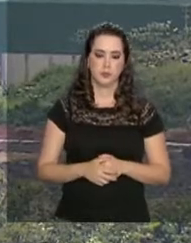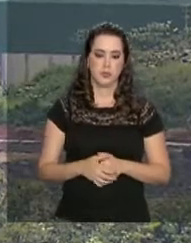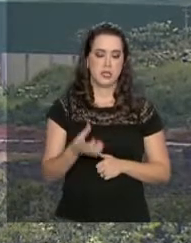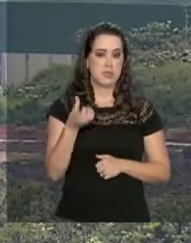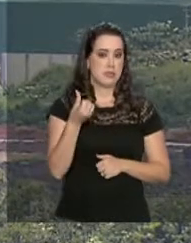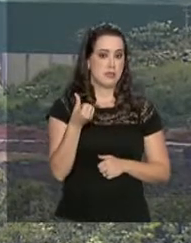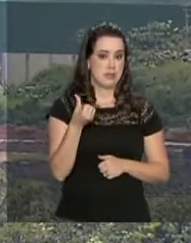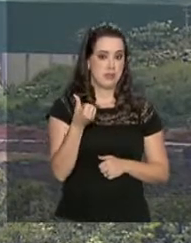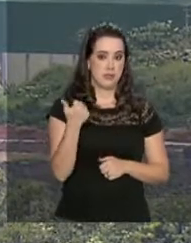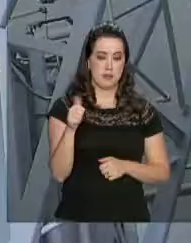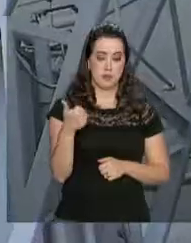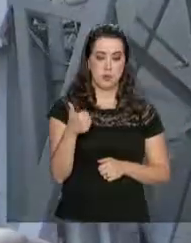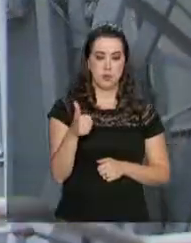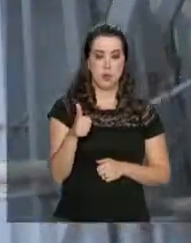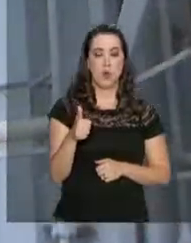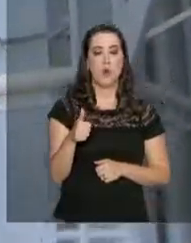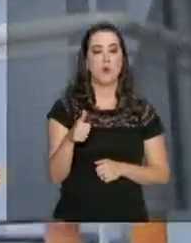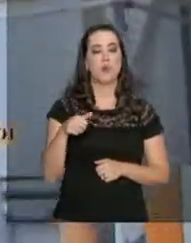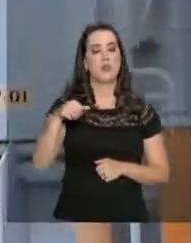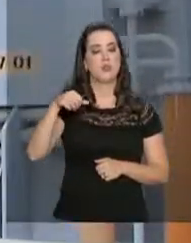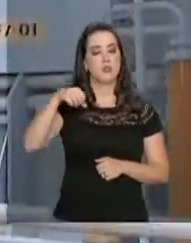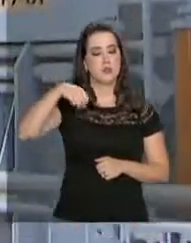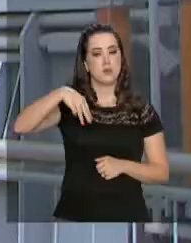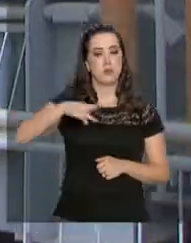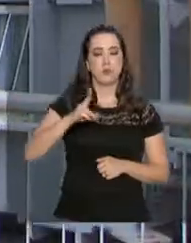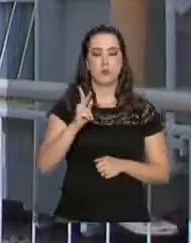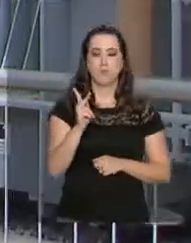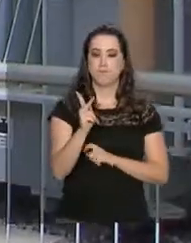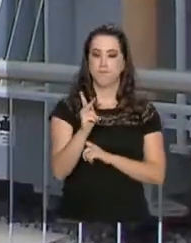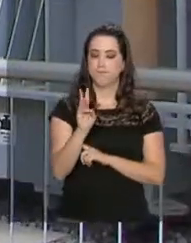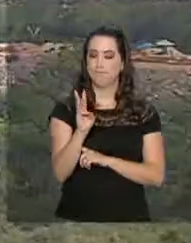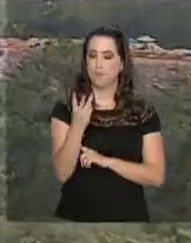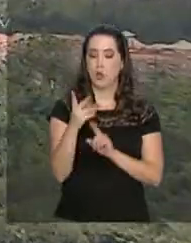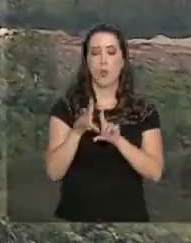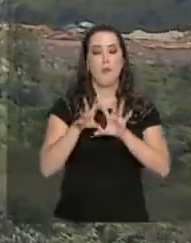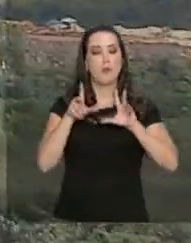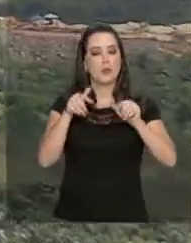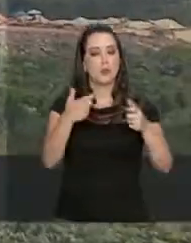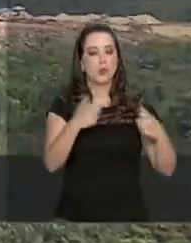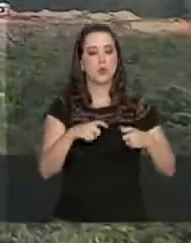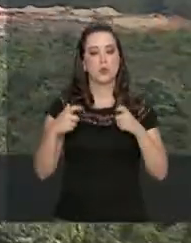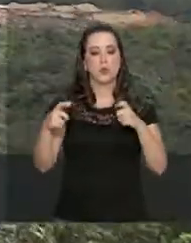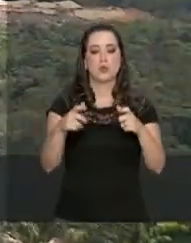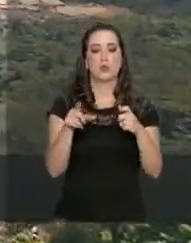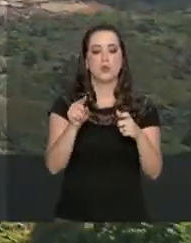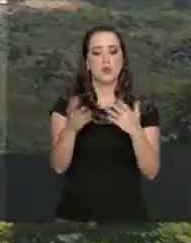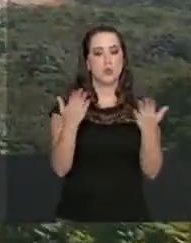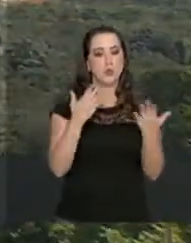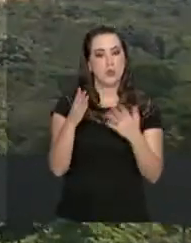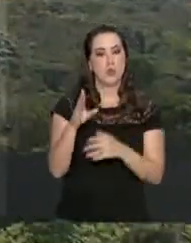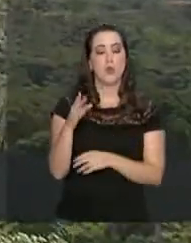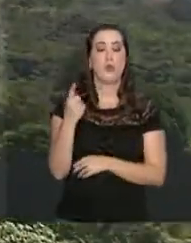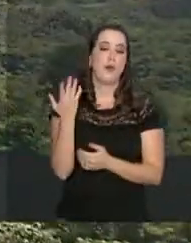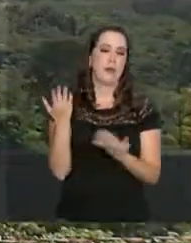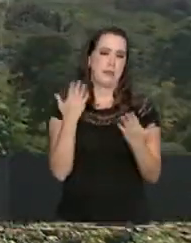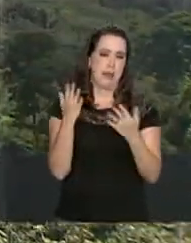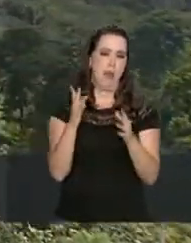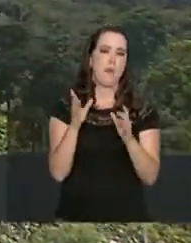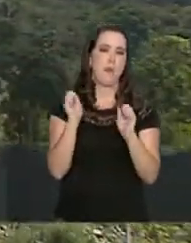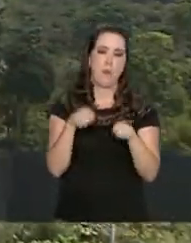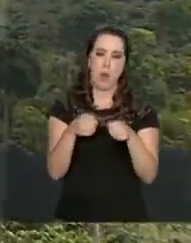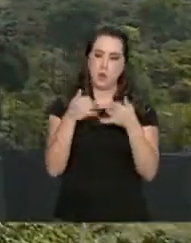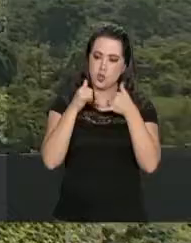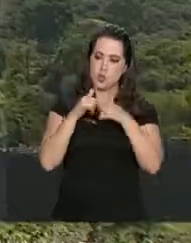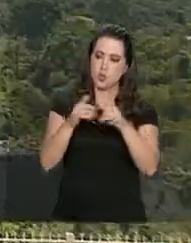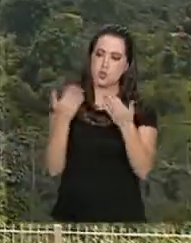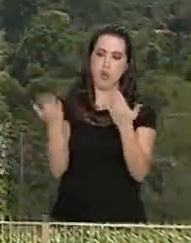611 megawatts, o suficiente para suprir a energia elétrica de toda a região metropolitana de Belo Horizonte. Essa é a